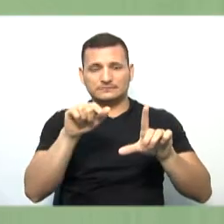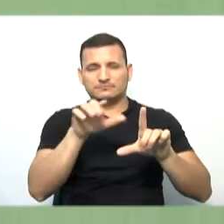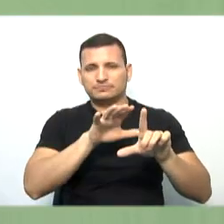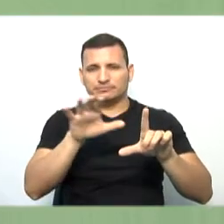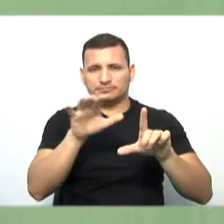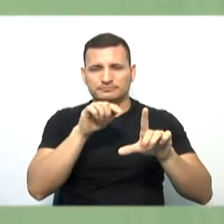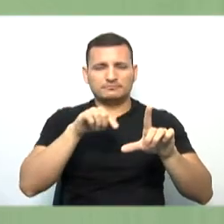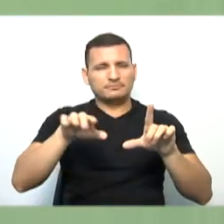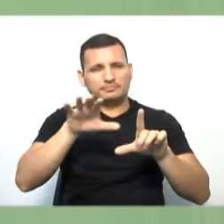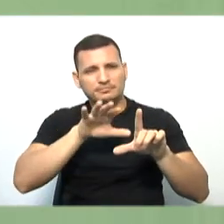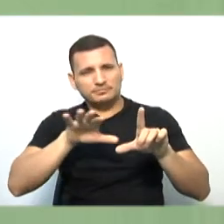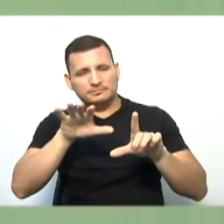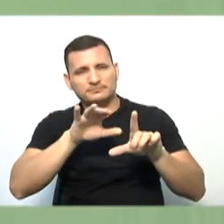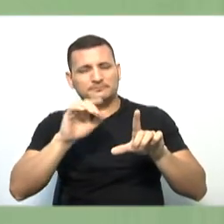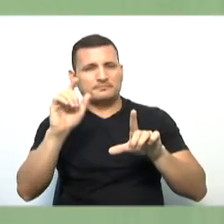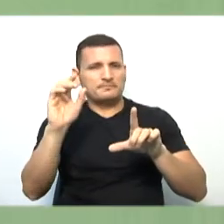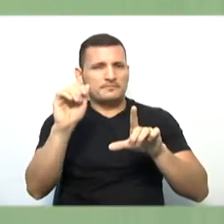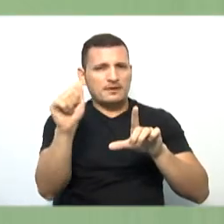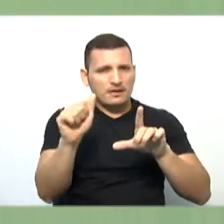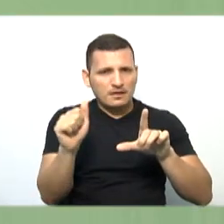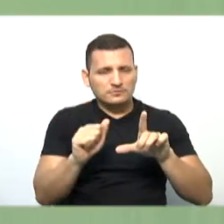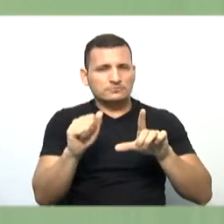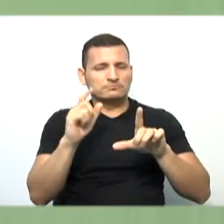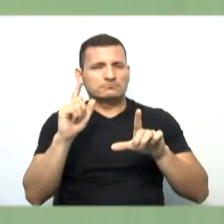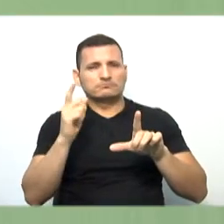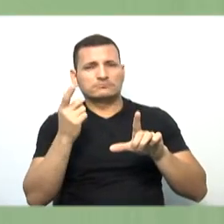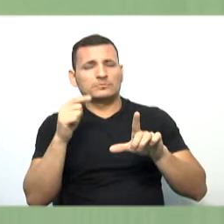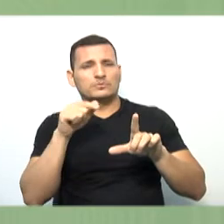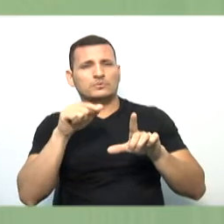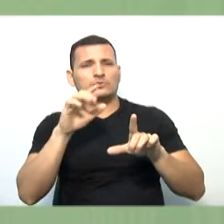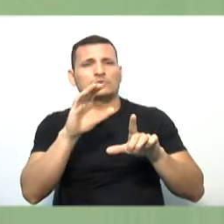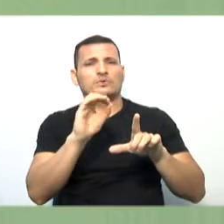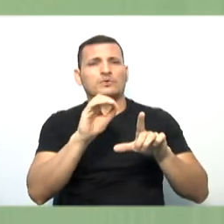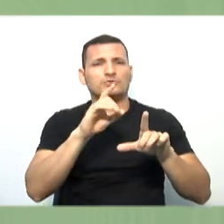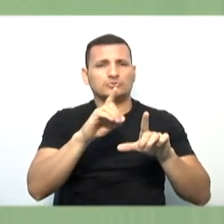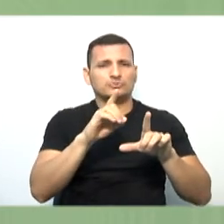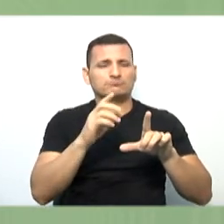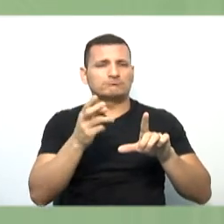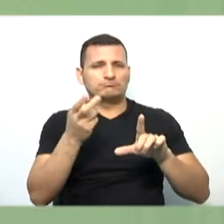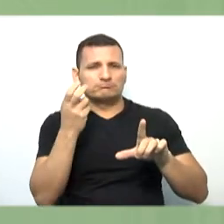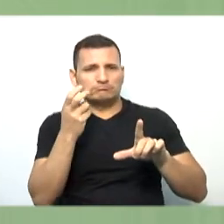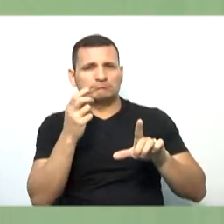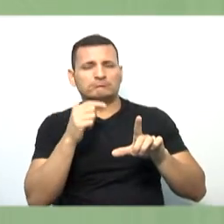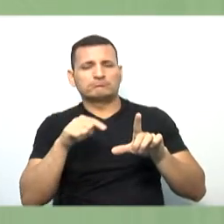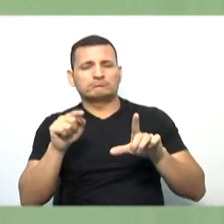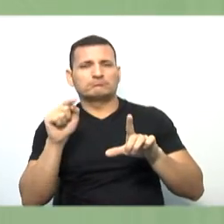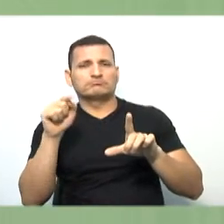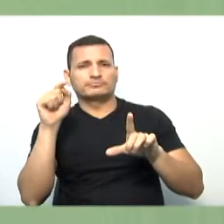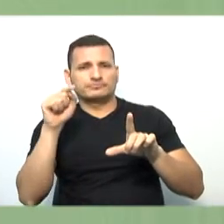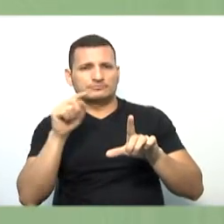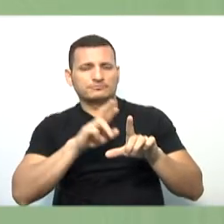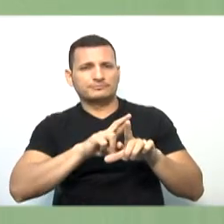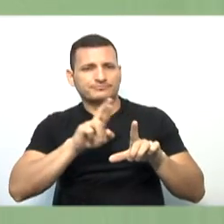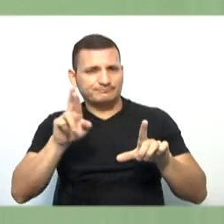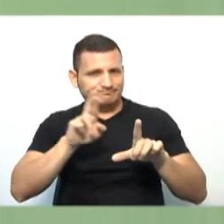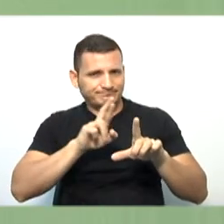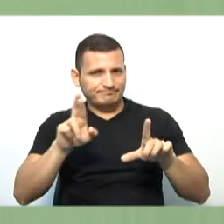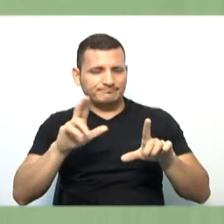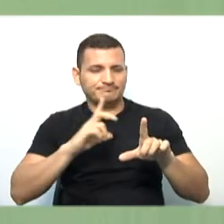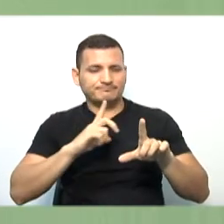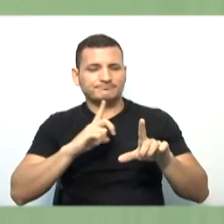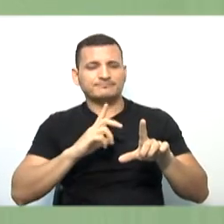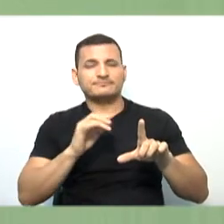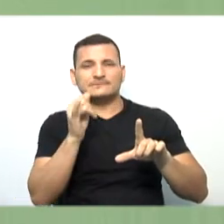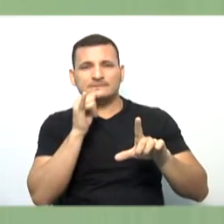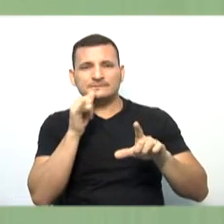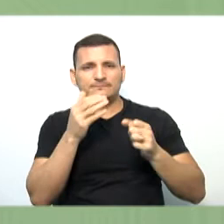eventos, né? O código percebe o que acontece no navegador e permite que você rode um código em resposta. Um